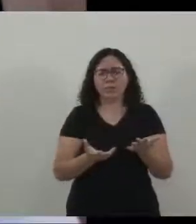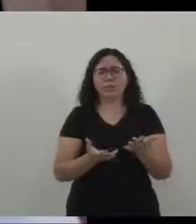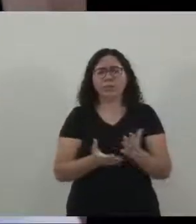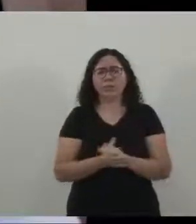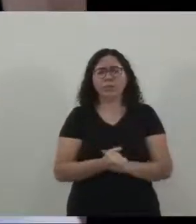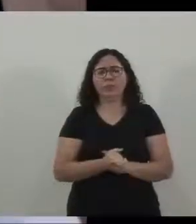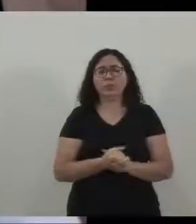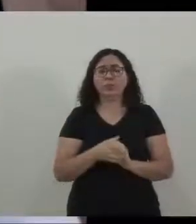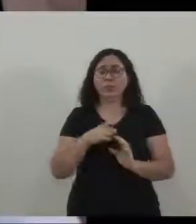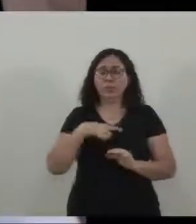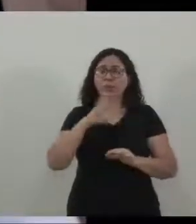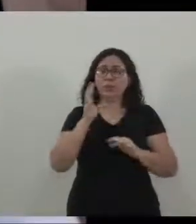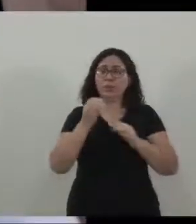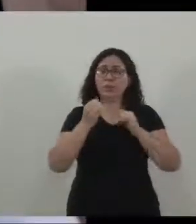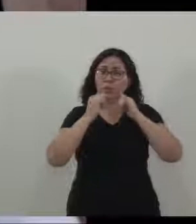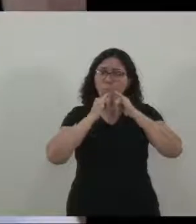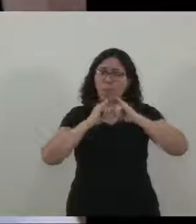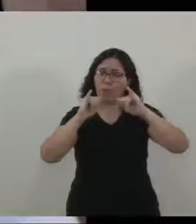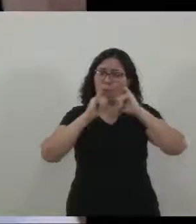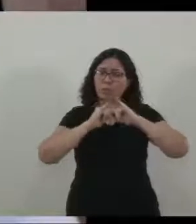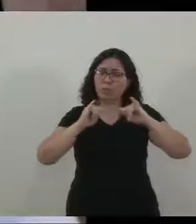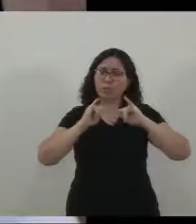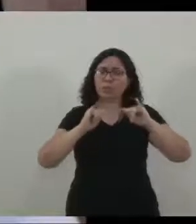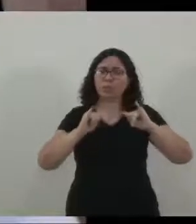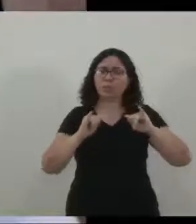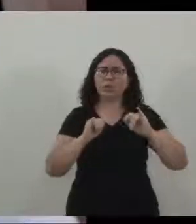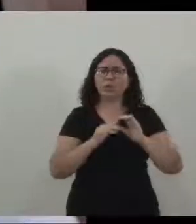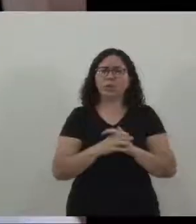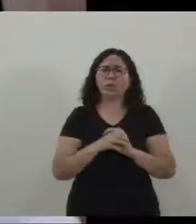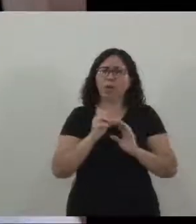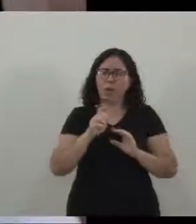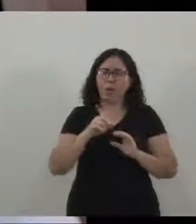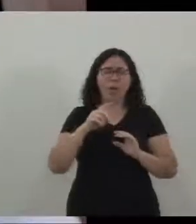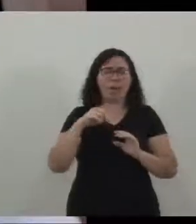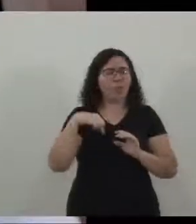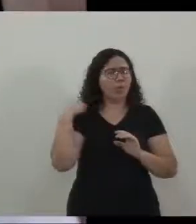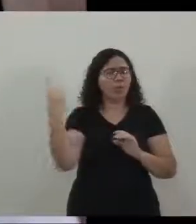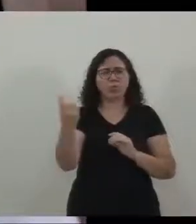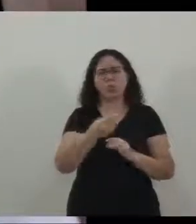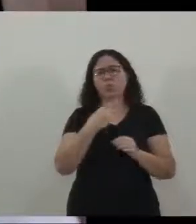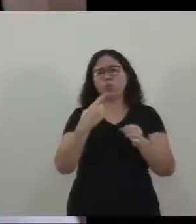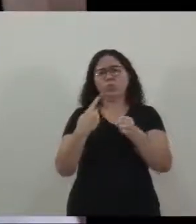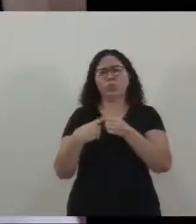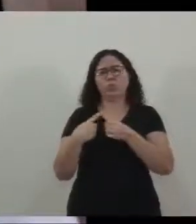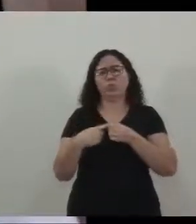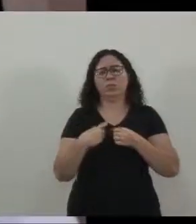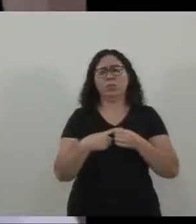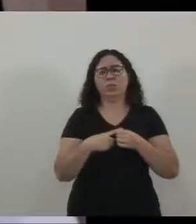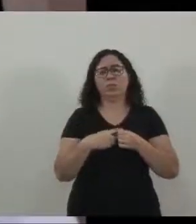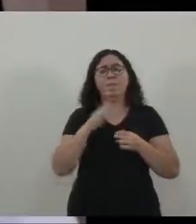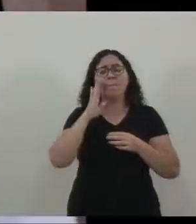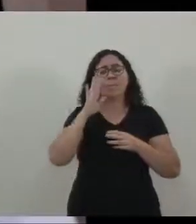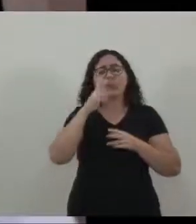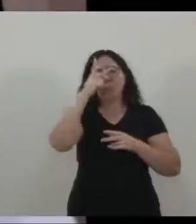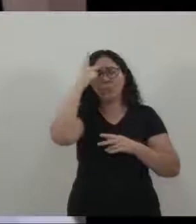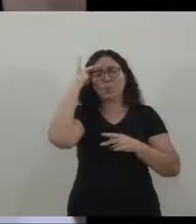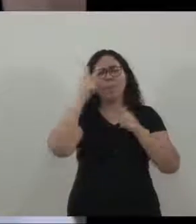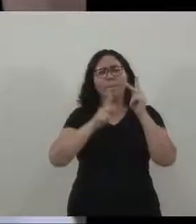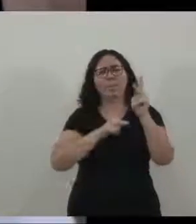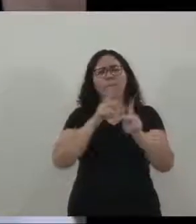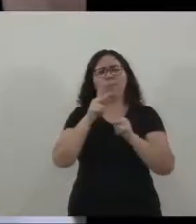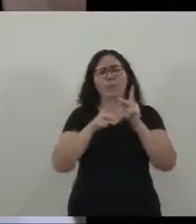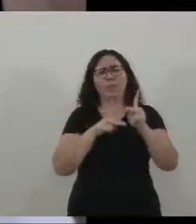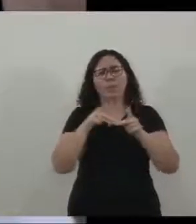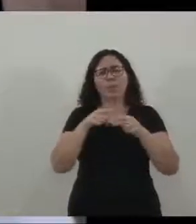dar mais publicidade para esse tipo de coisa, que é de interesse público, né, e principalmente para a população ter todas